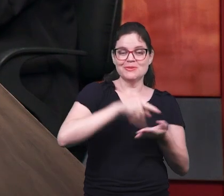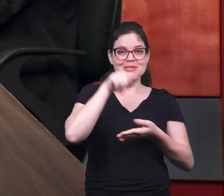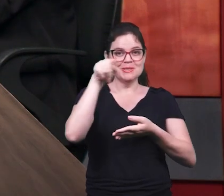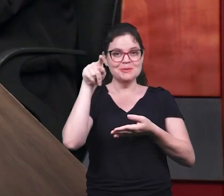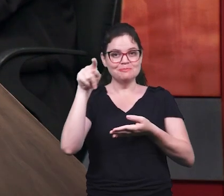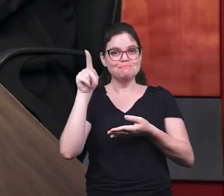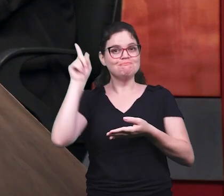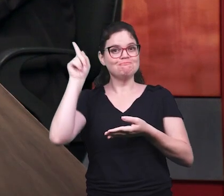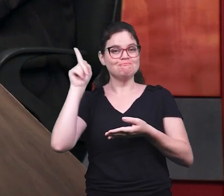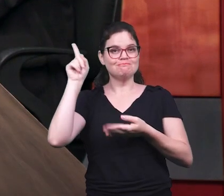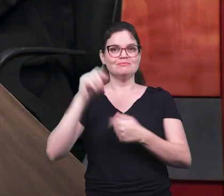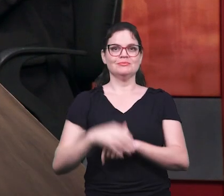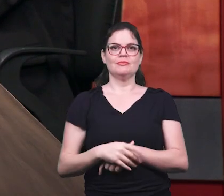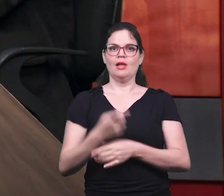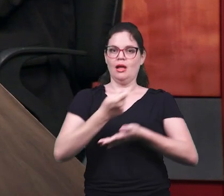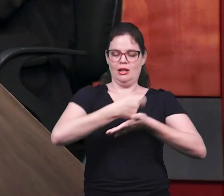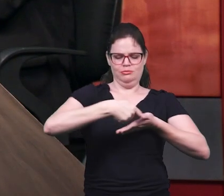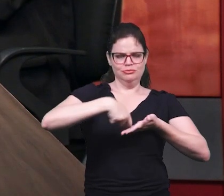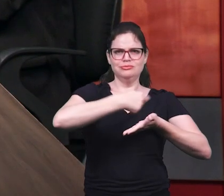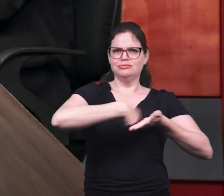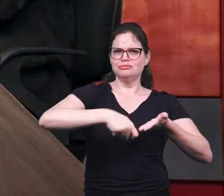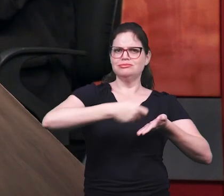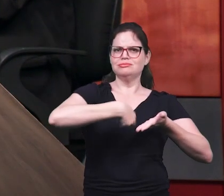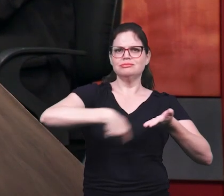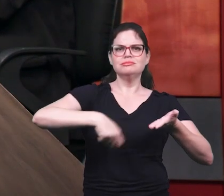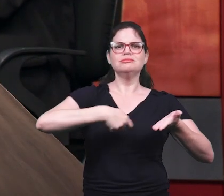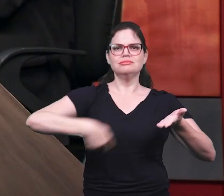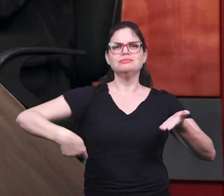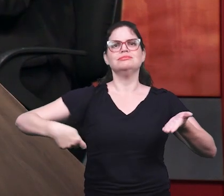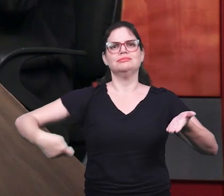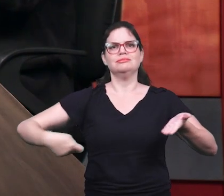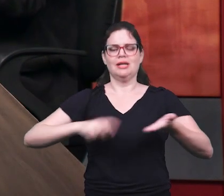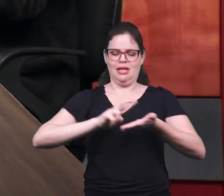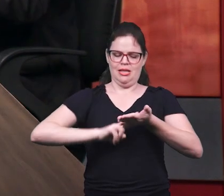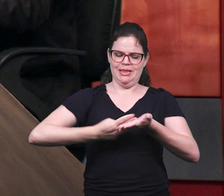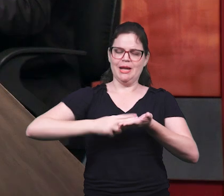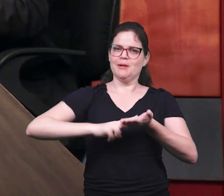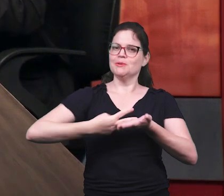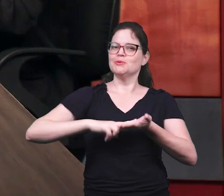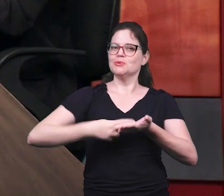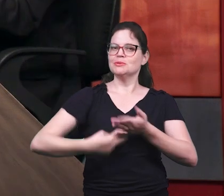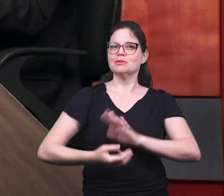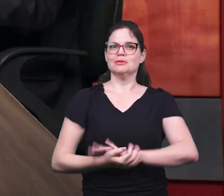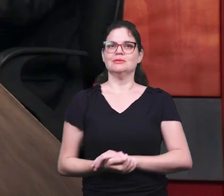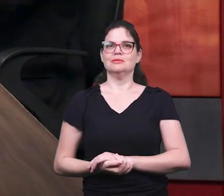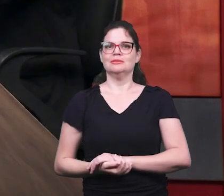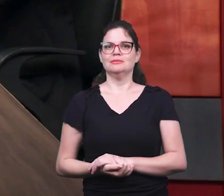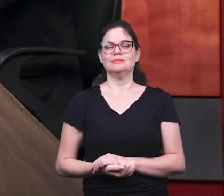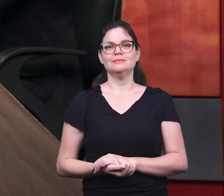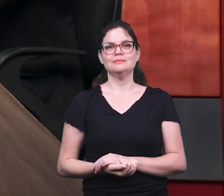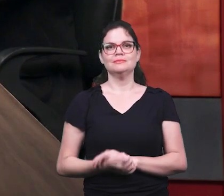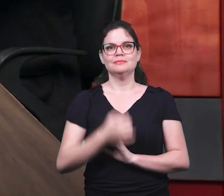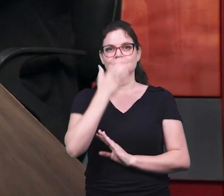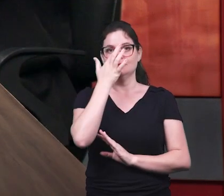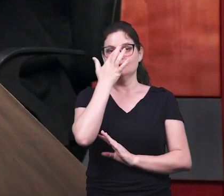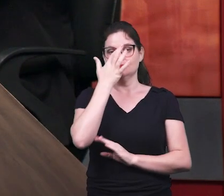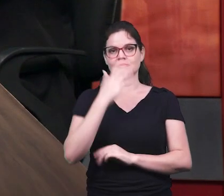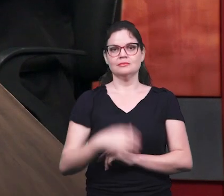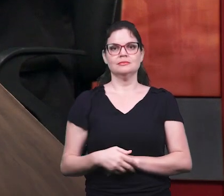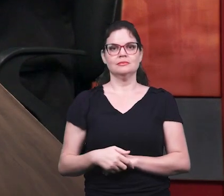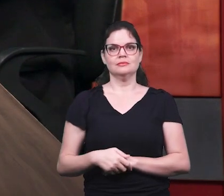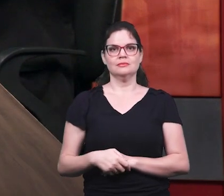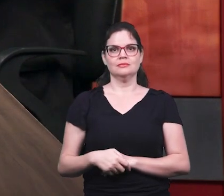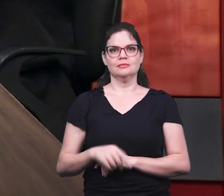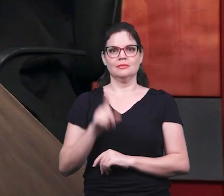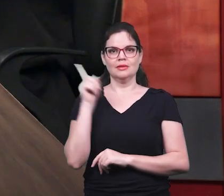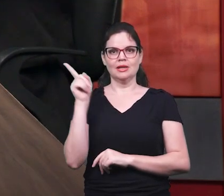Wycliffe, ele escreveu à mão. Traduziu a Bíblia e as cópias eram à mão. E